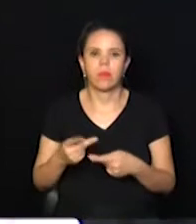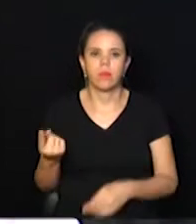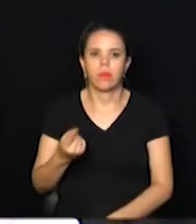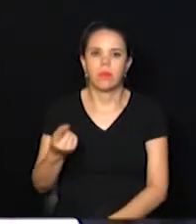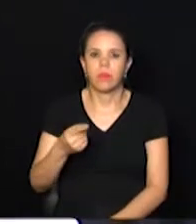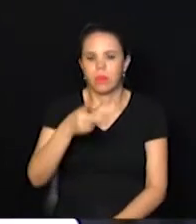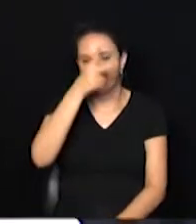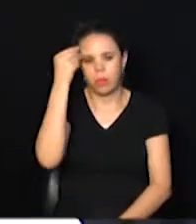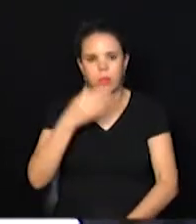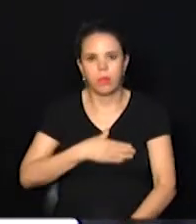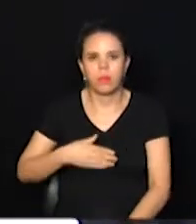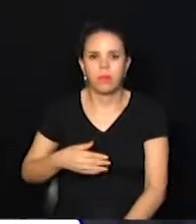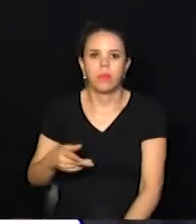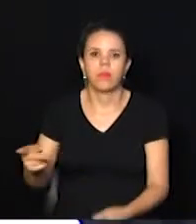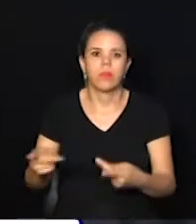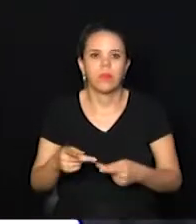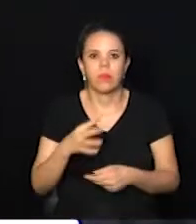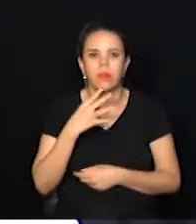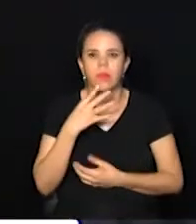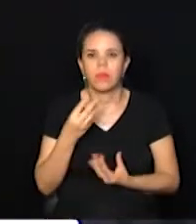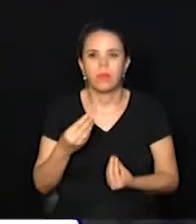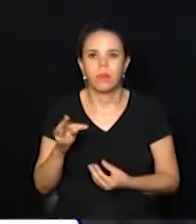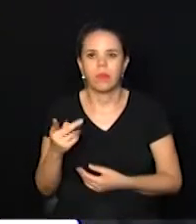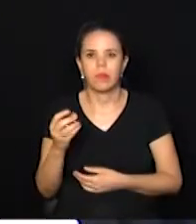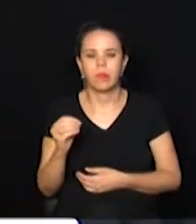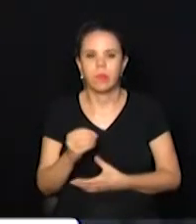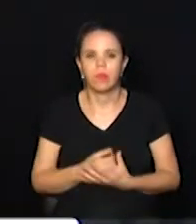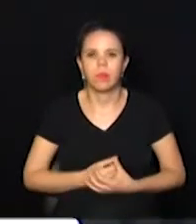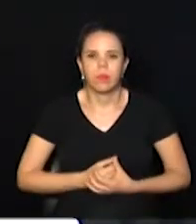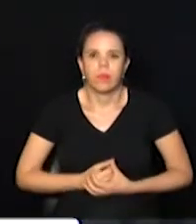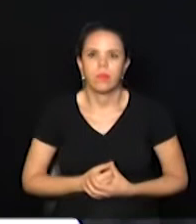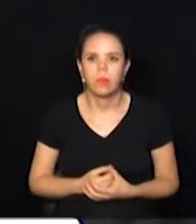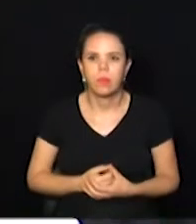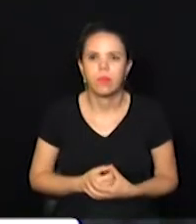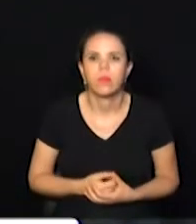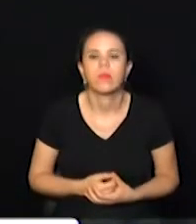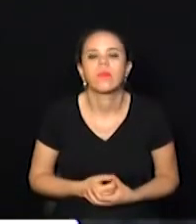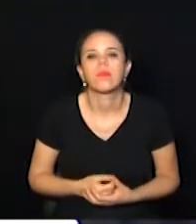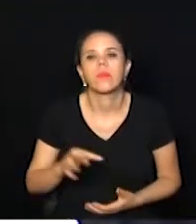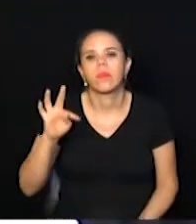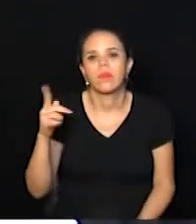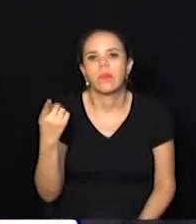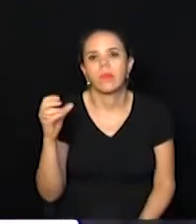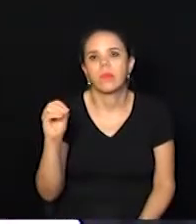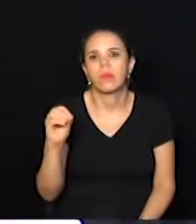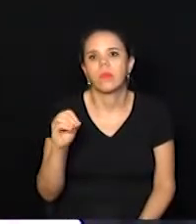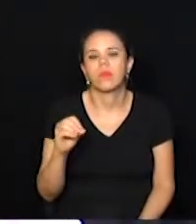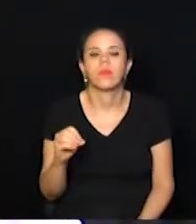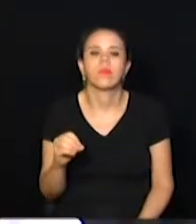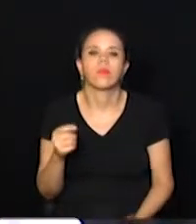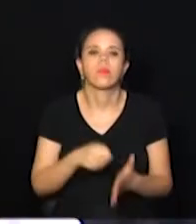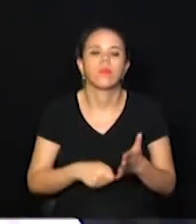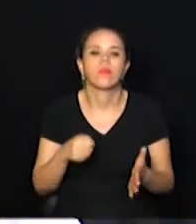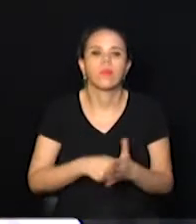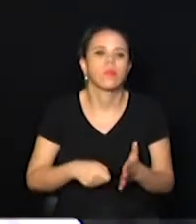prefeita Isalene, gostaria de chamar alguém que conhecia muito Toninho, né? Que foi o Tiãozinho, que é um